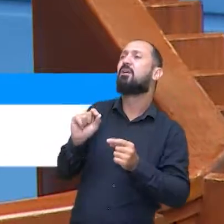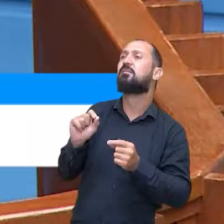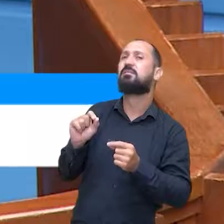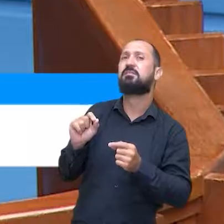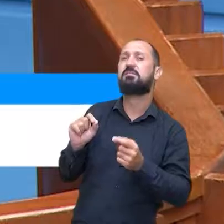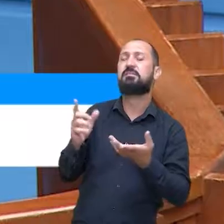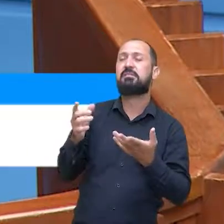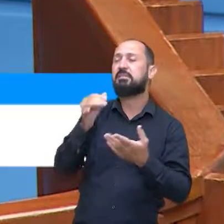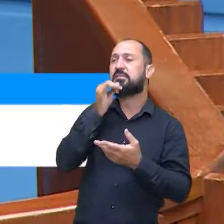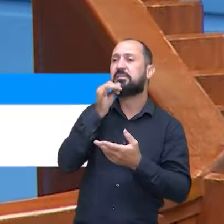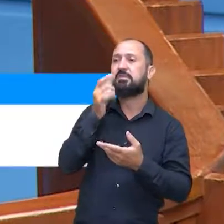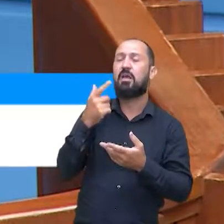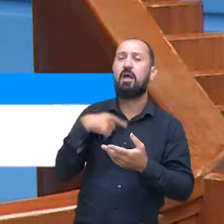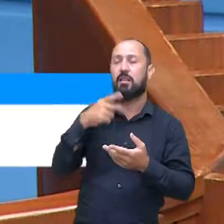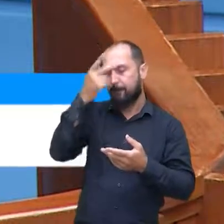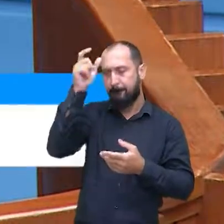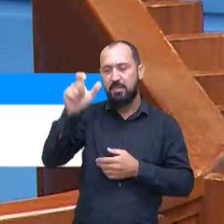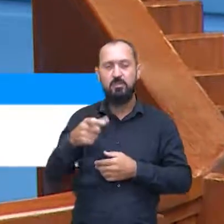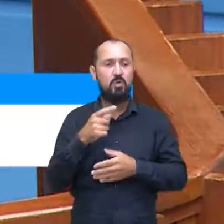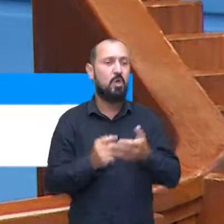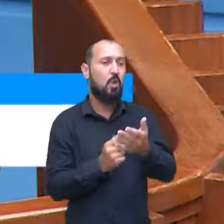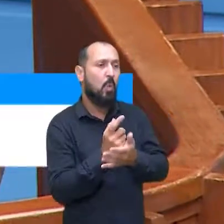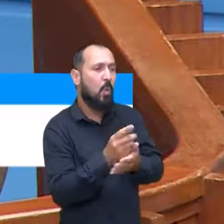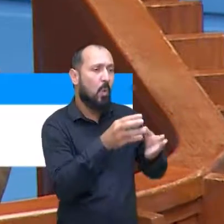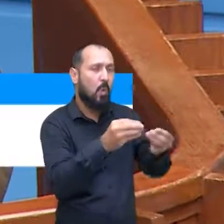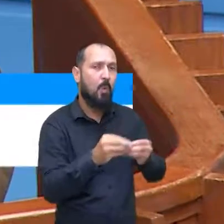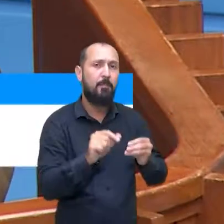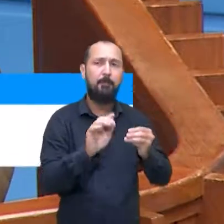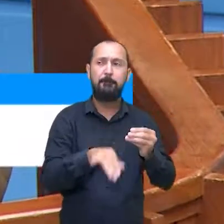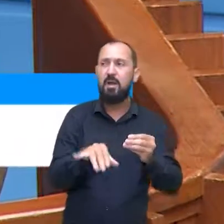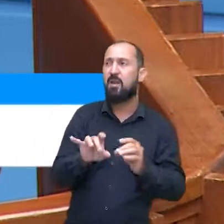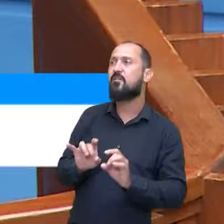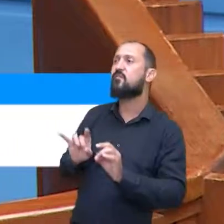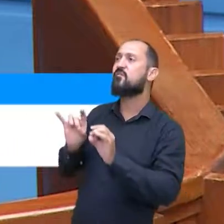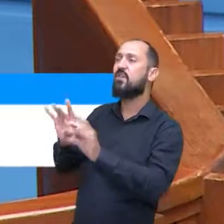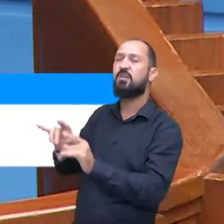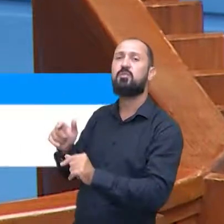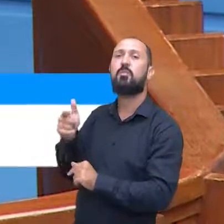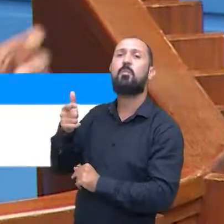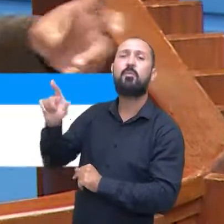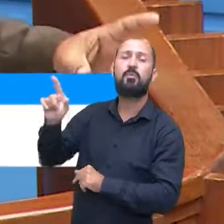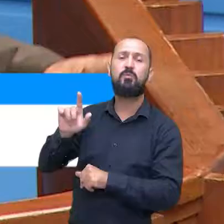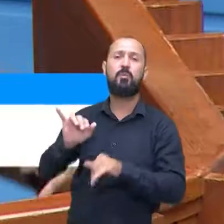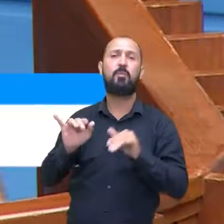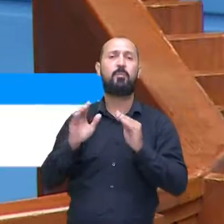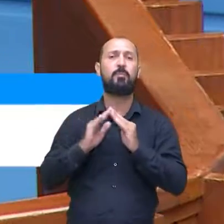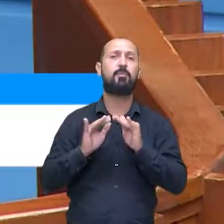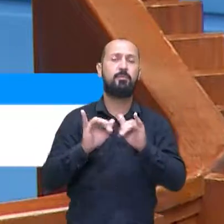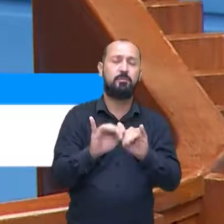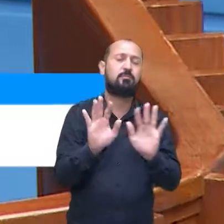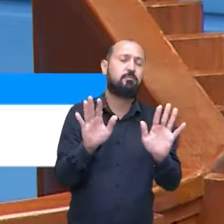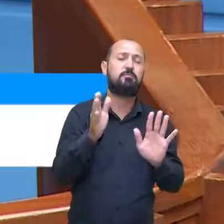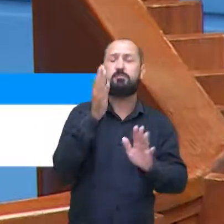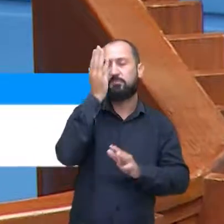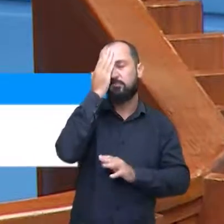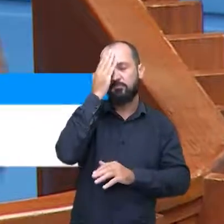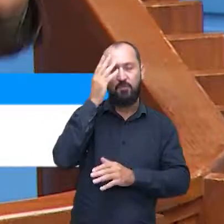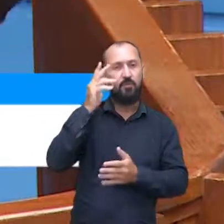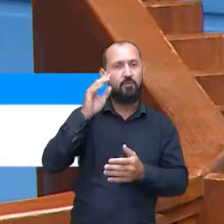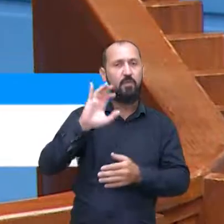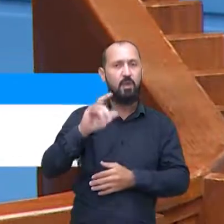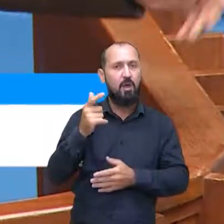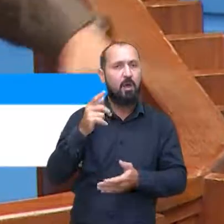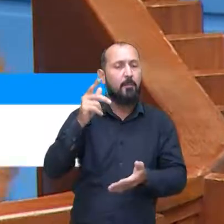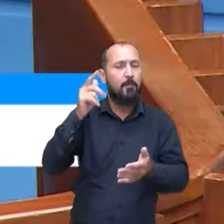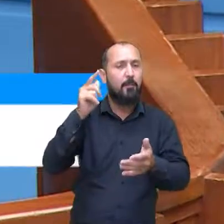da pesca. Ah, mas tem o atravessador que compra barato e vende para